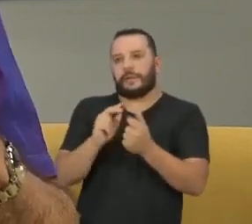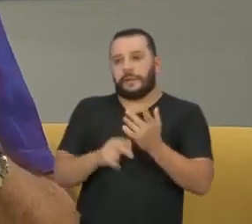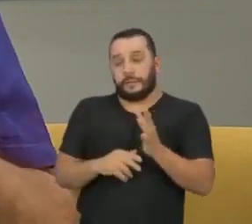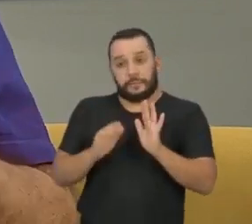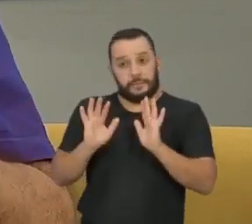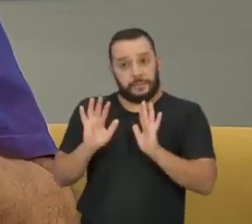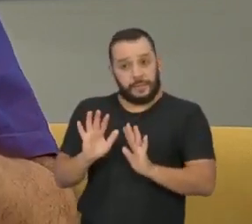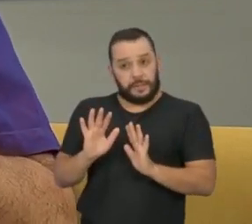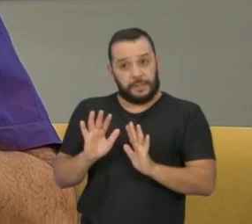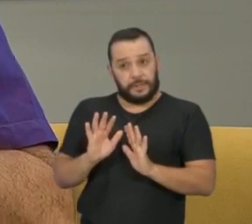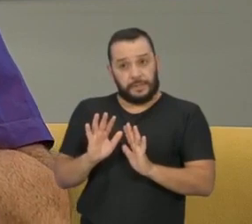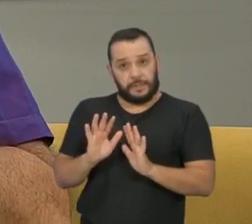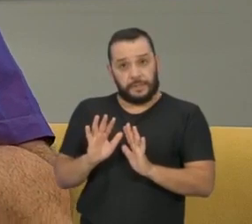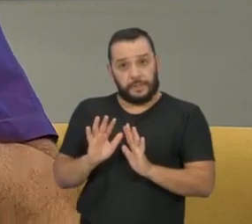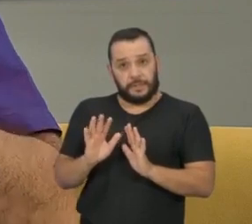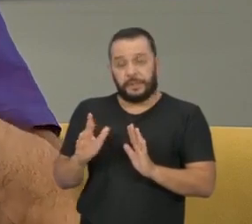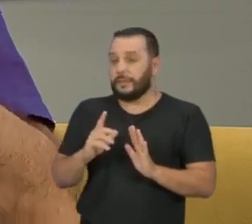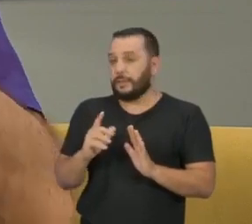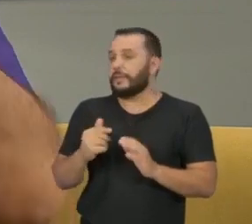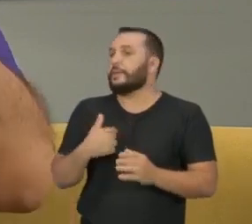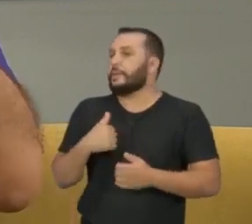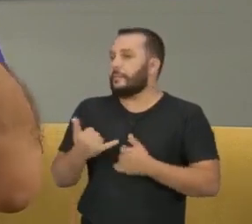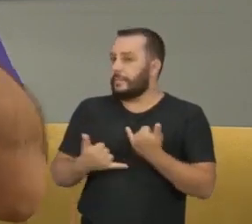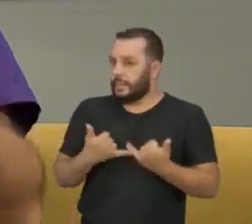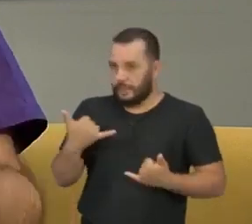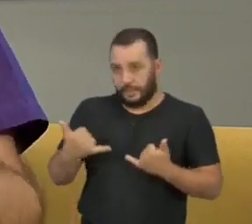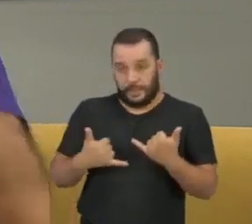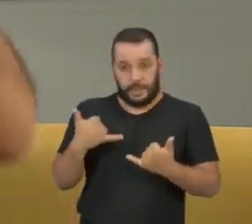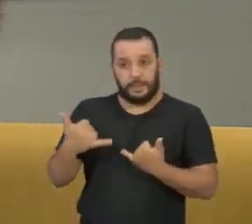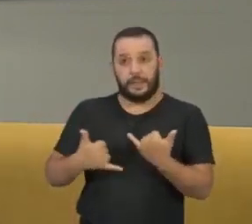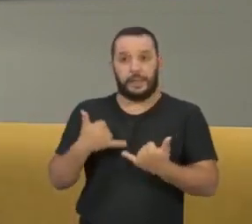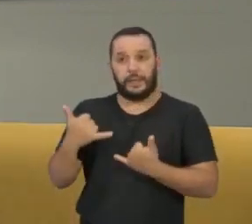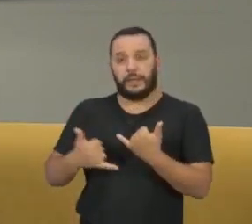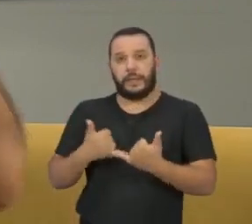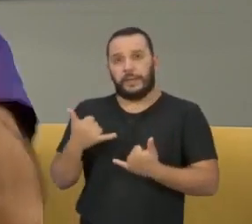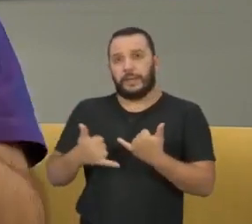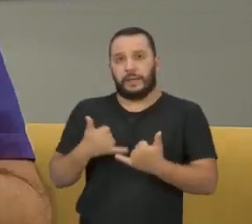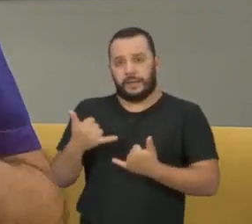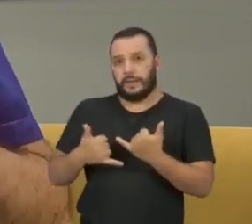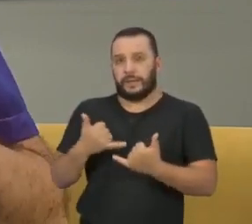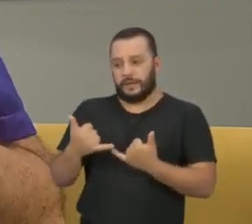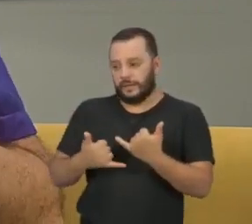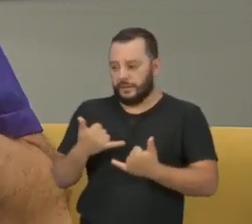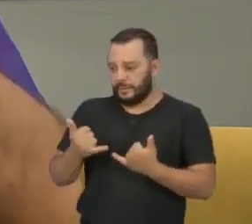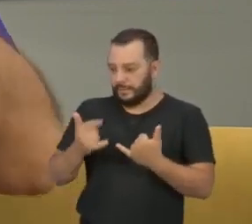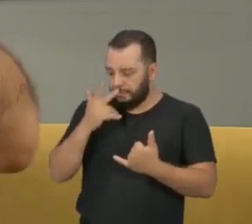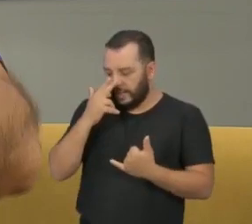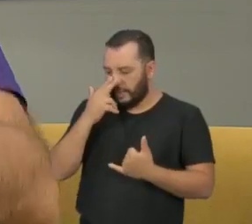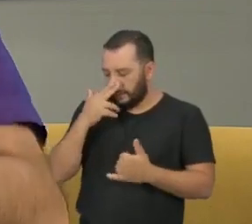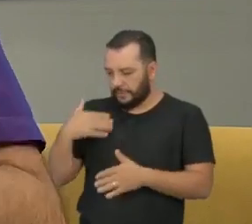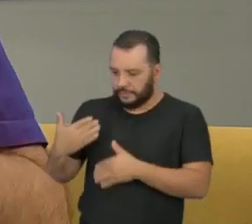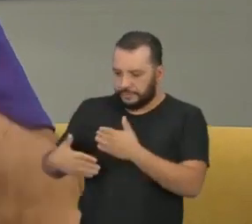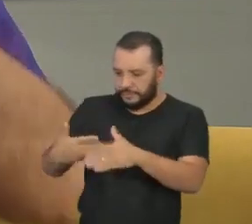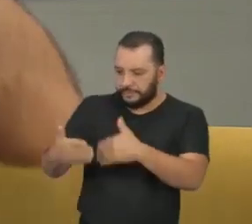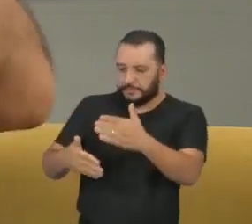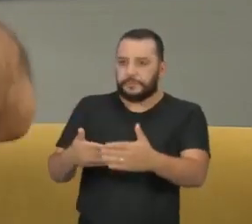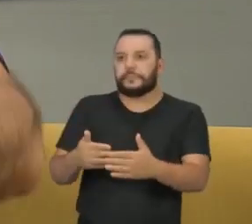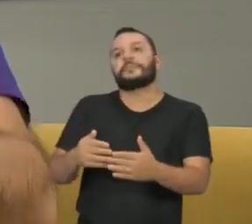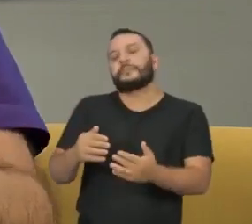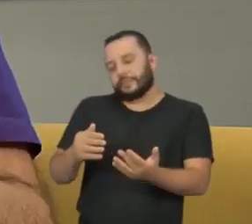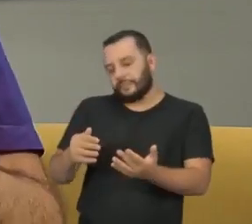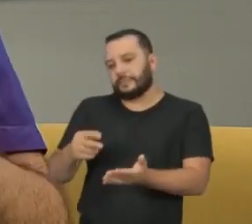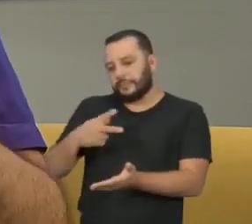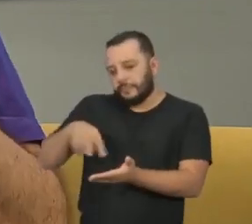os nossos primeiros jogos, eles são precursores da futura dança, né? Eles são pega-pega,